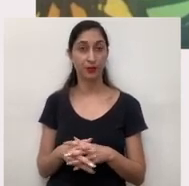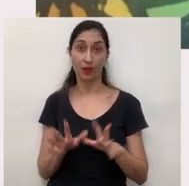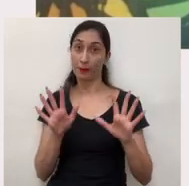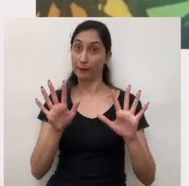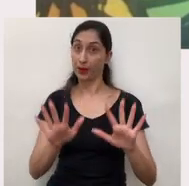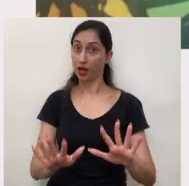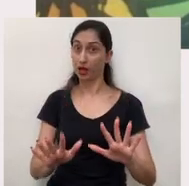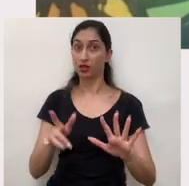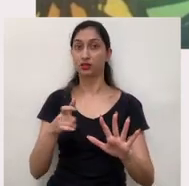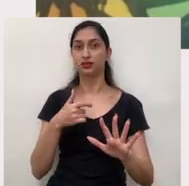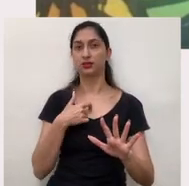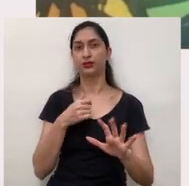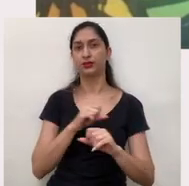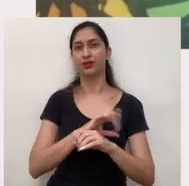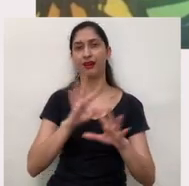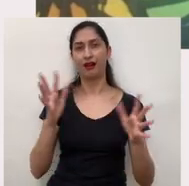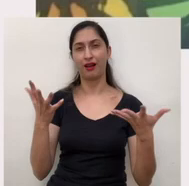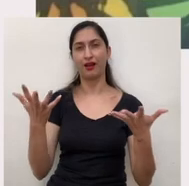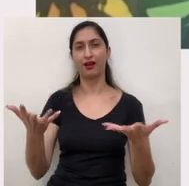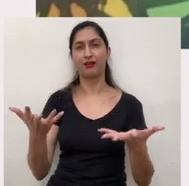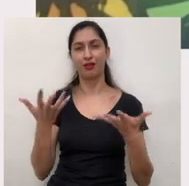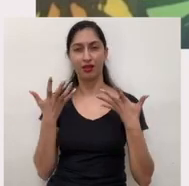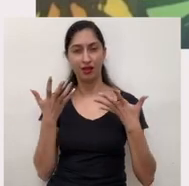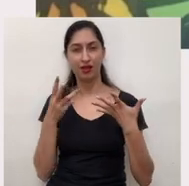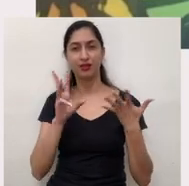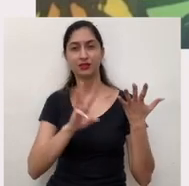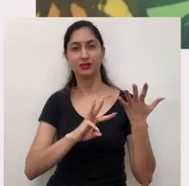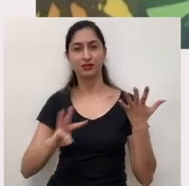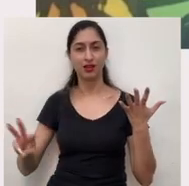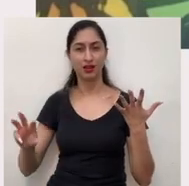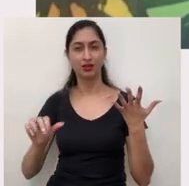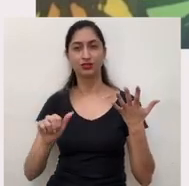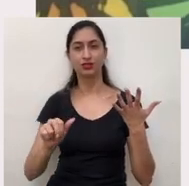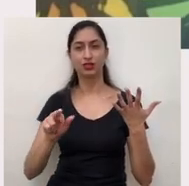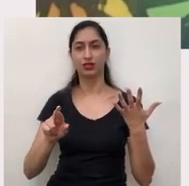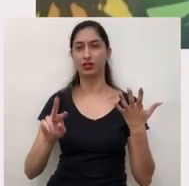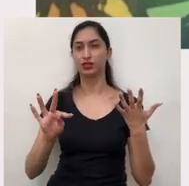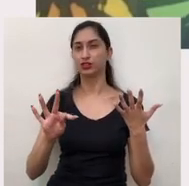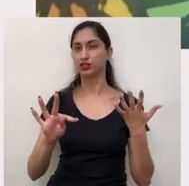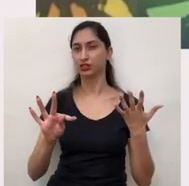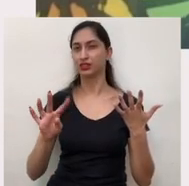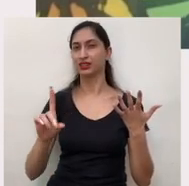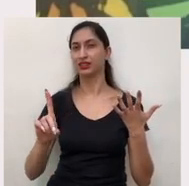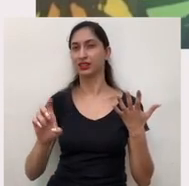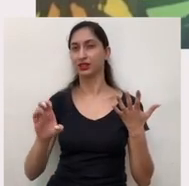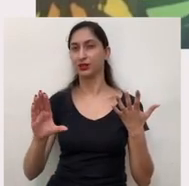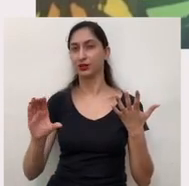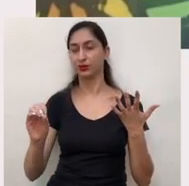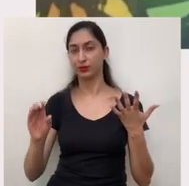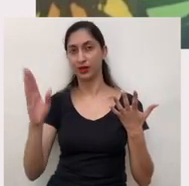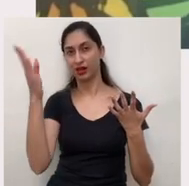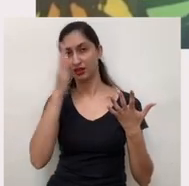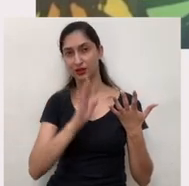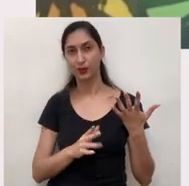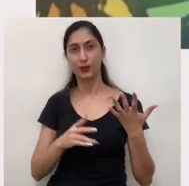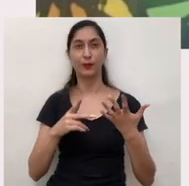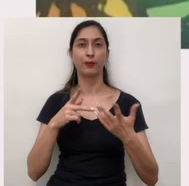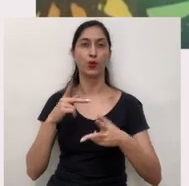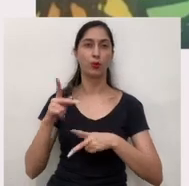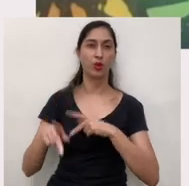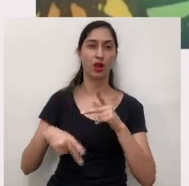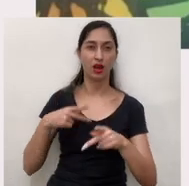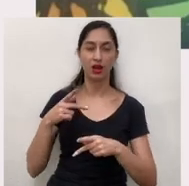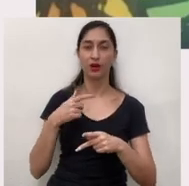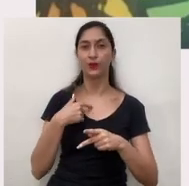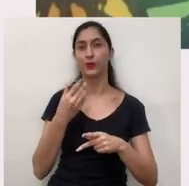claro que eu vislumbrei um site do Art Deco Brasil popular com 1 milhão de imagens que eu pudesse coletar e